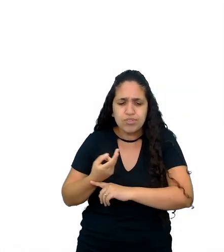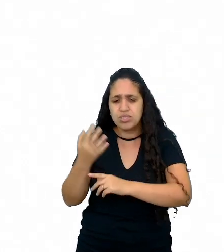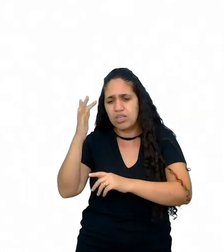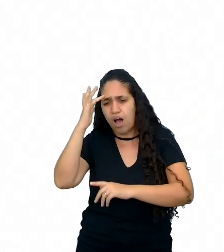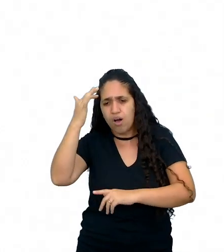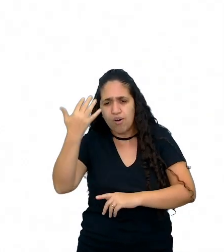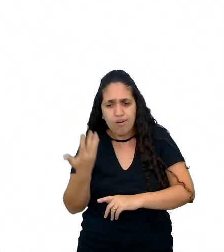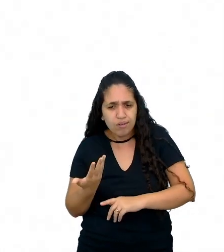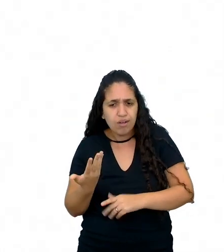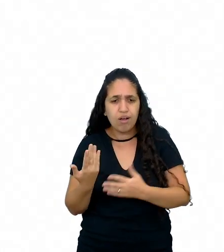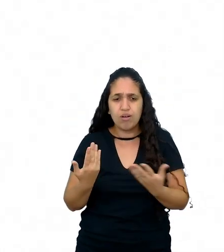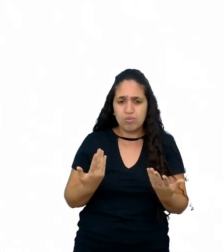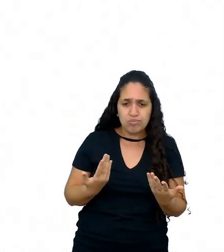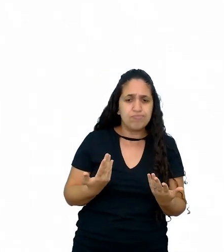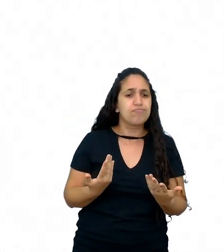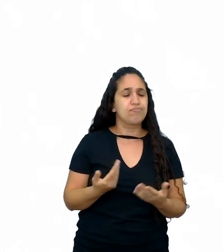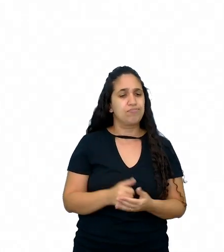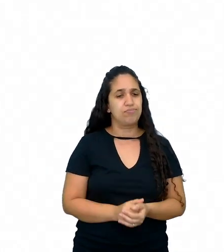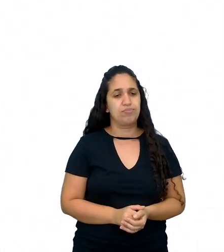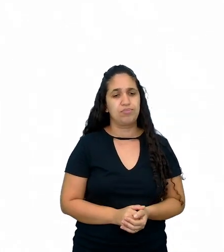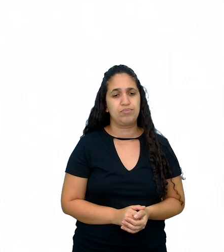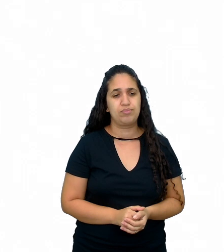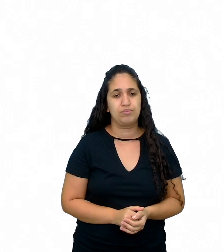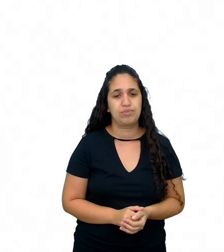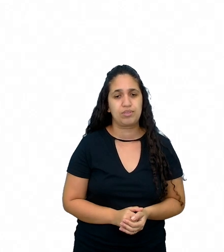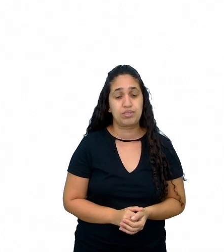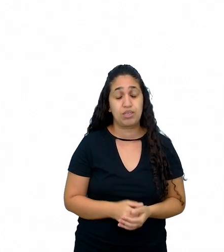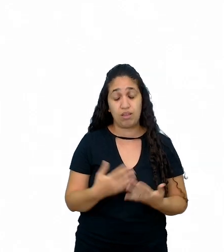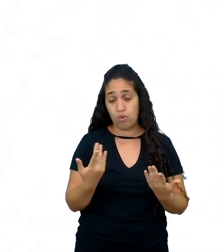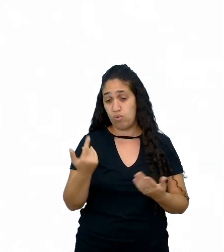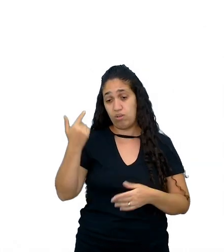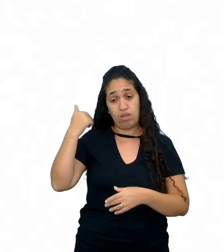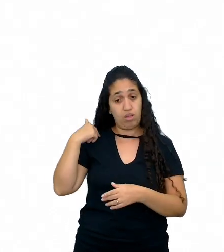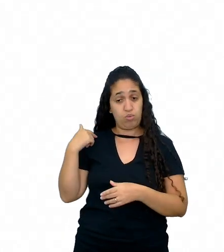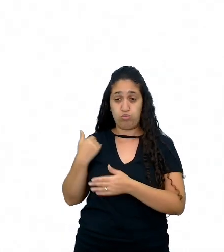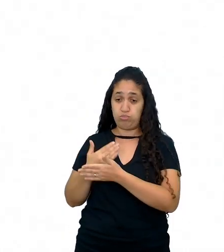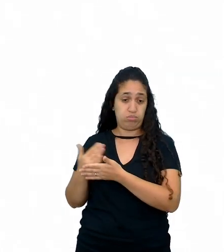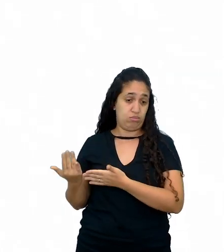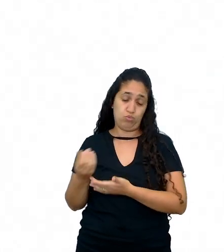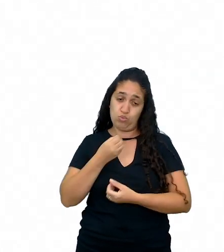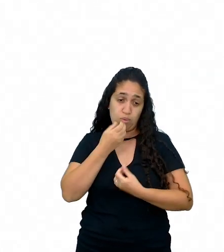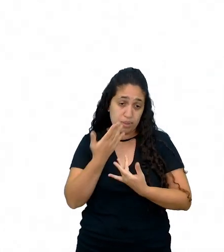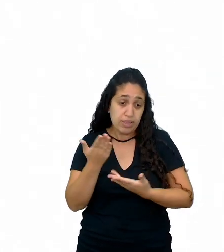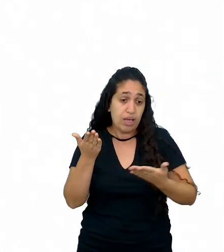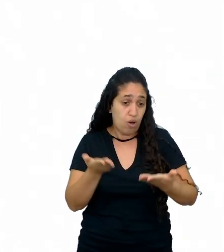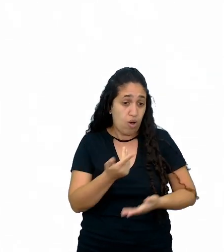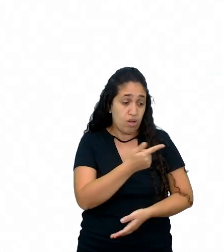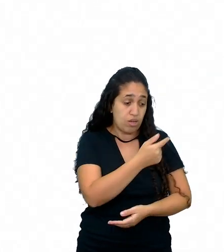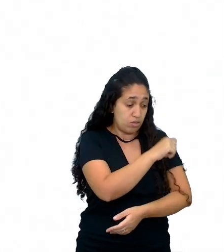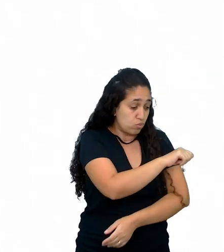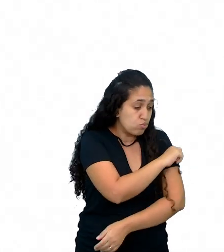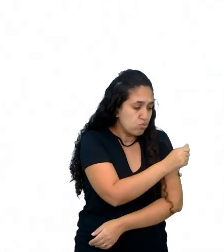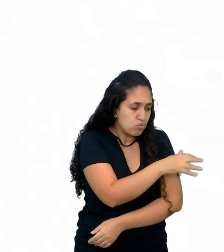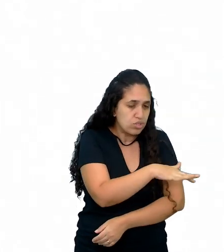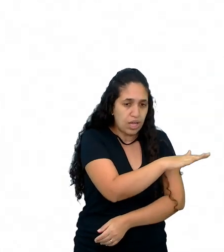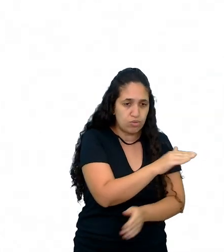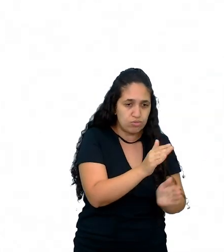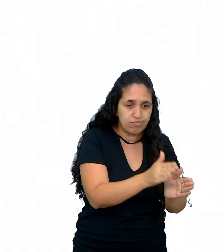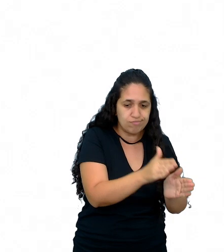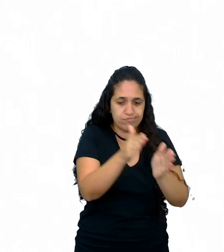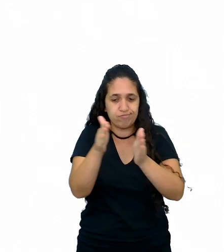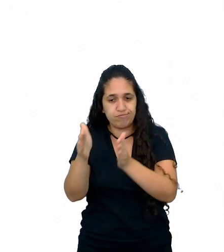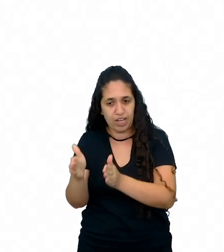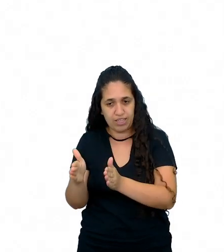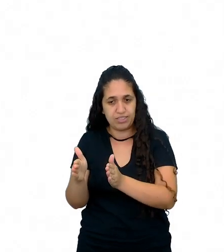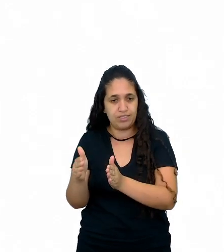relação ao que está posto, né, eu não havia comentado isso. E aí os alunos passam para uma fase 2 da